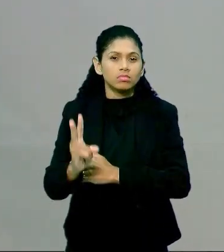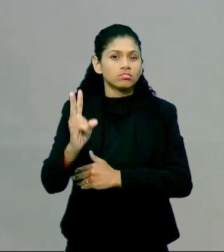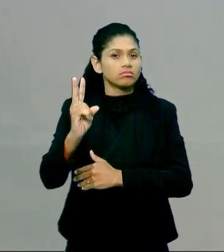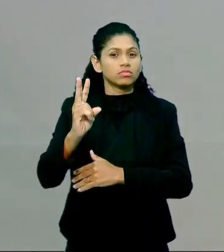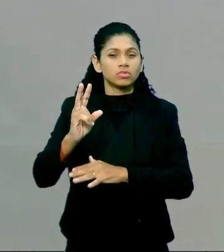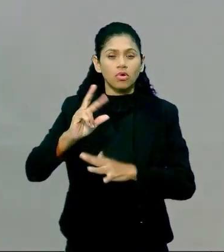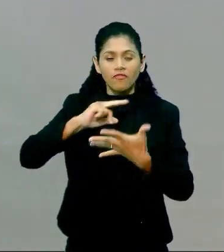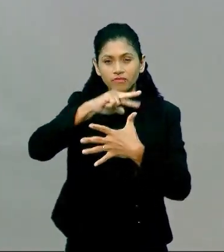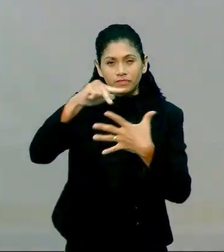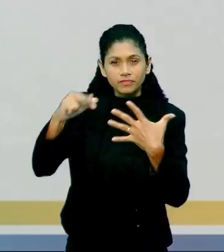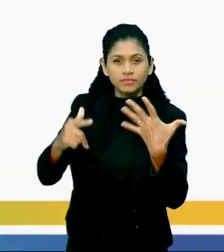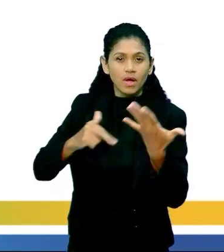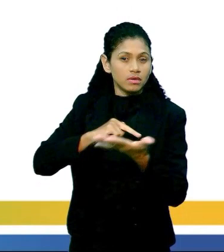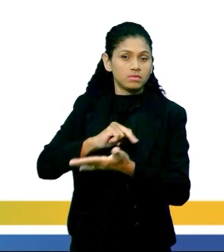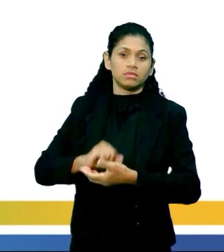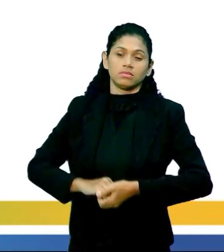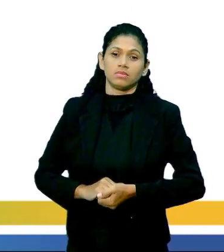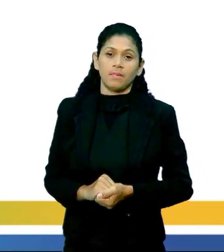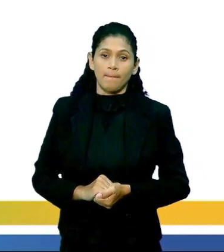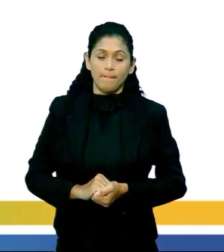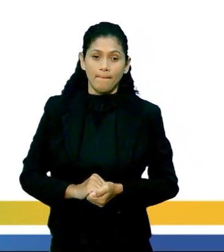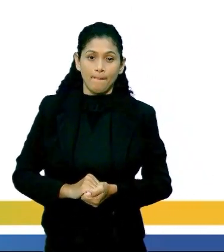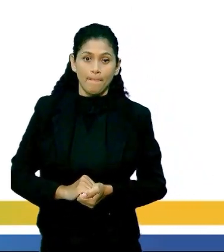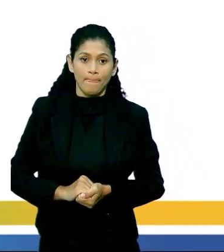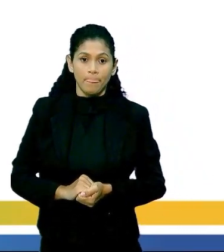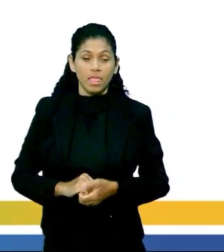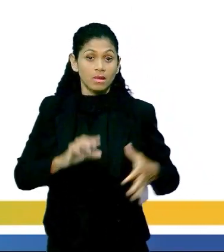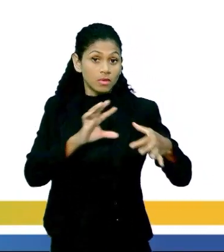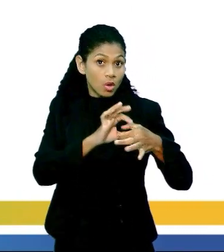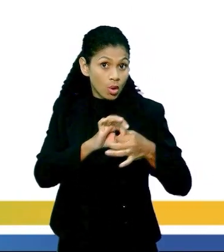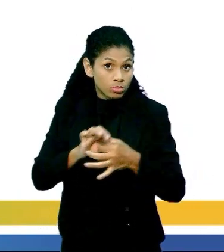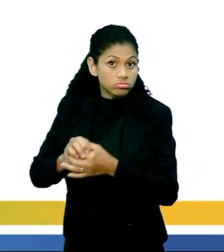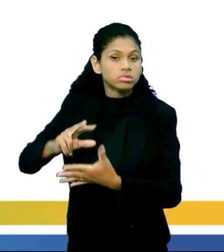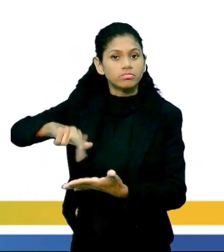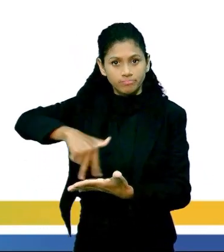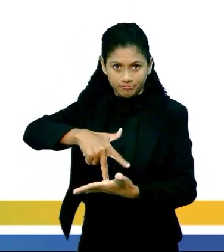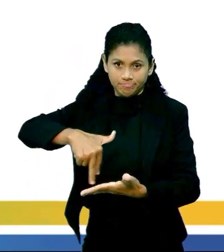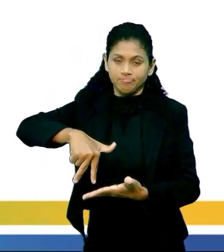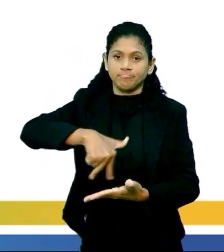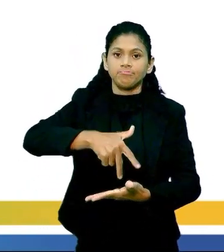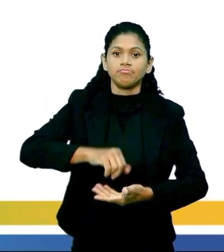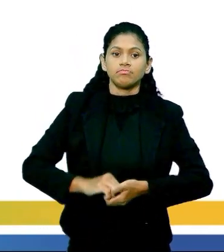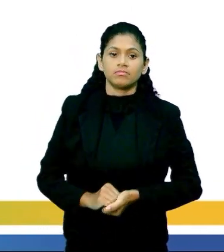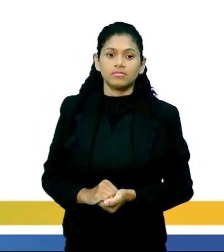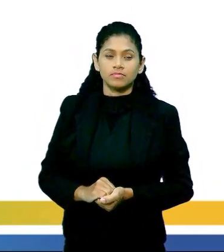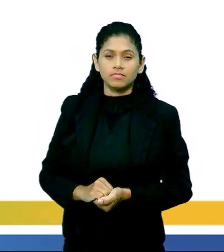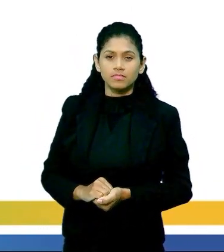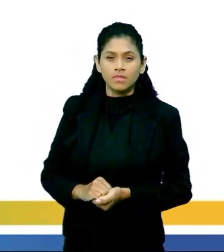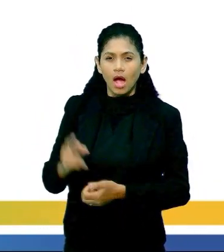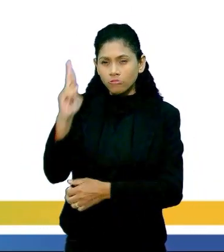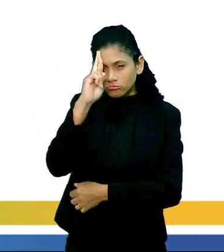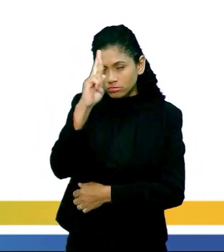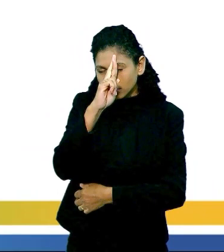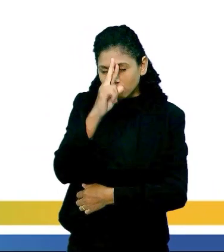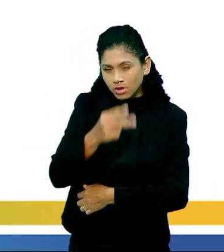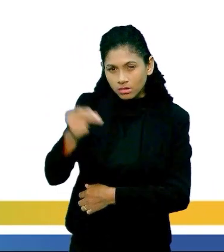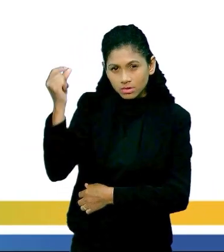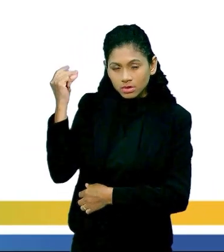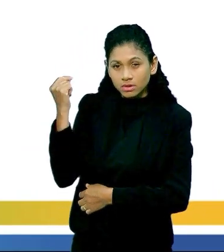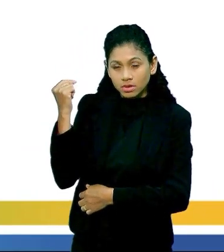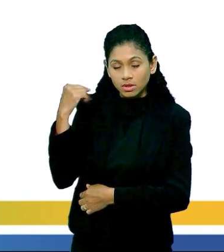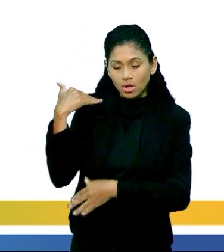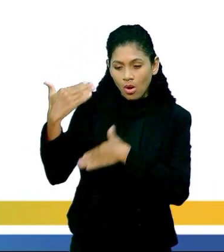ritmo. Então, tá bom? Vamos seguir um pouquinho e vamos lá. Contextualização da dança. Historicamente, a dança passou por